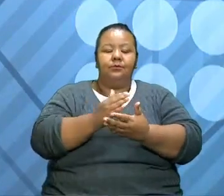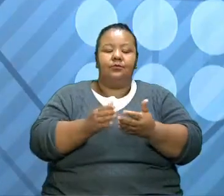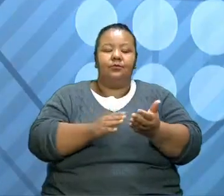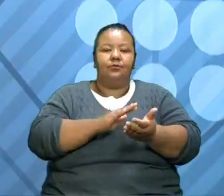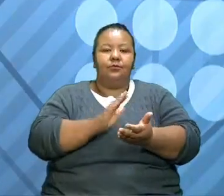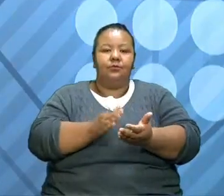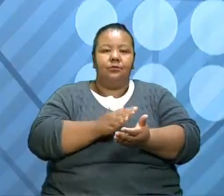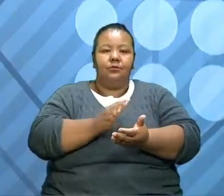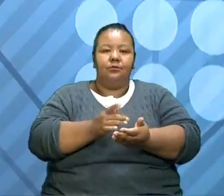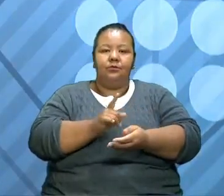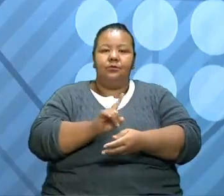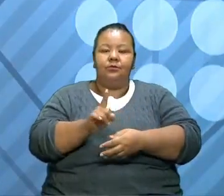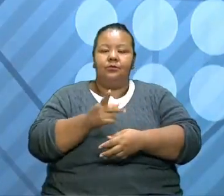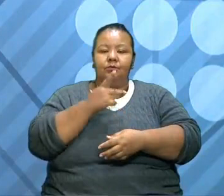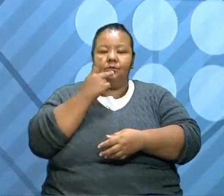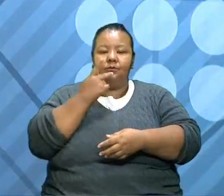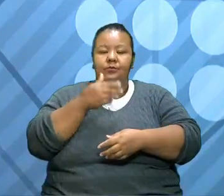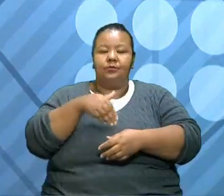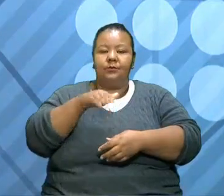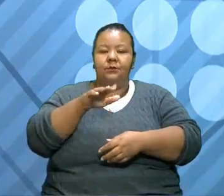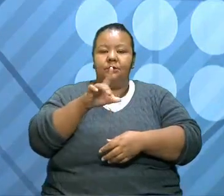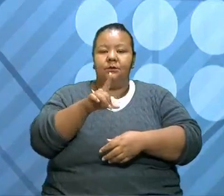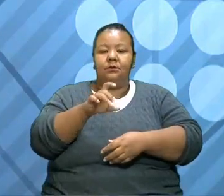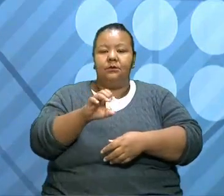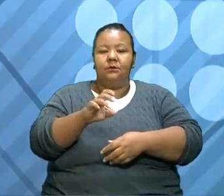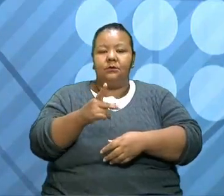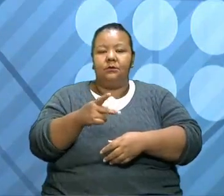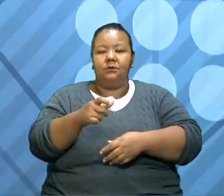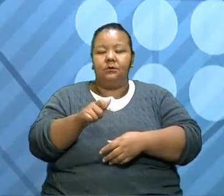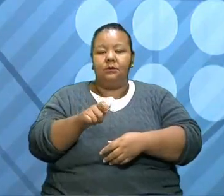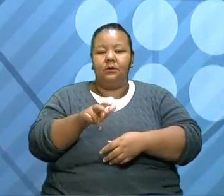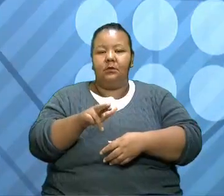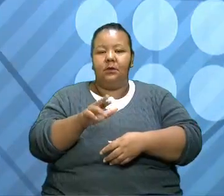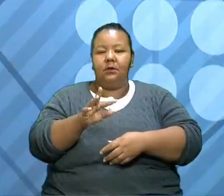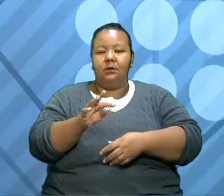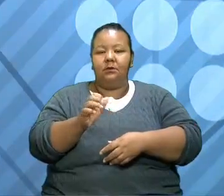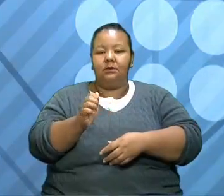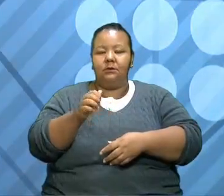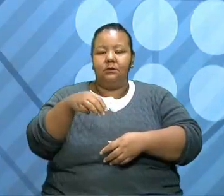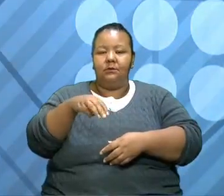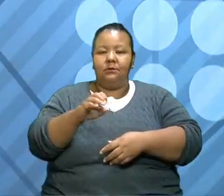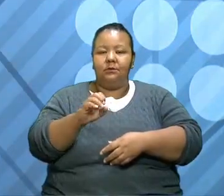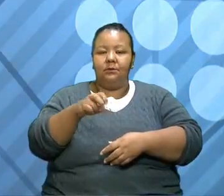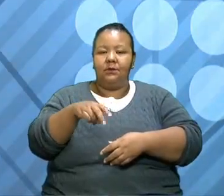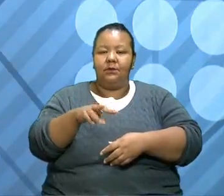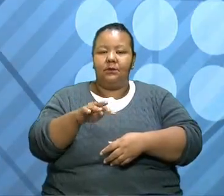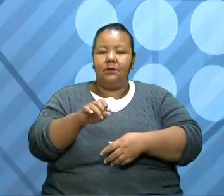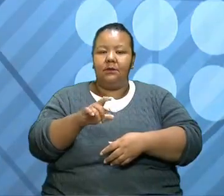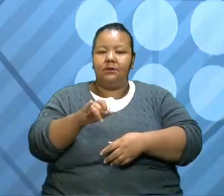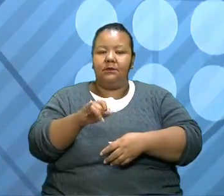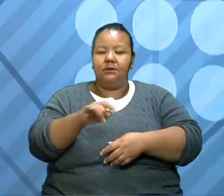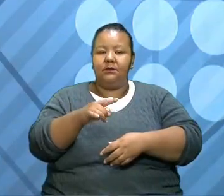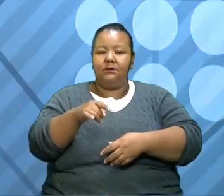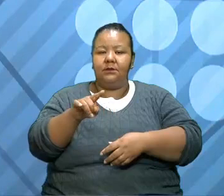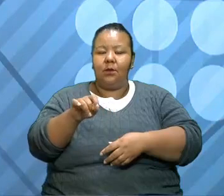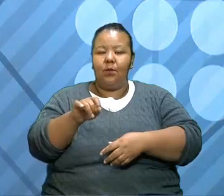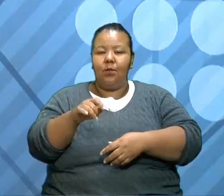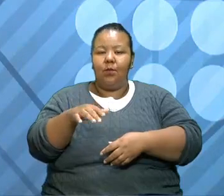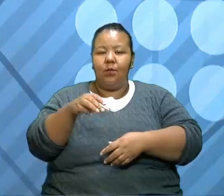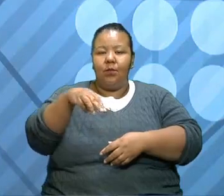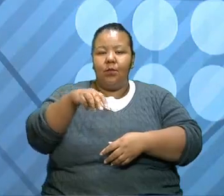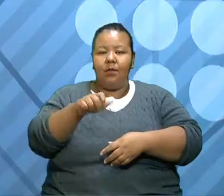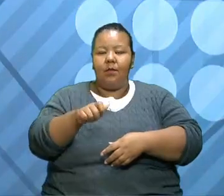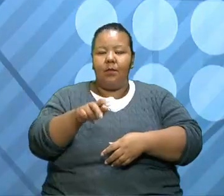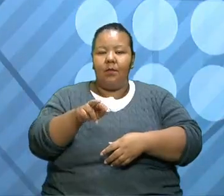falar departamentalização matricial, mas estrutura matricial, porque eu estou utilizando mais de um departamento,